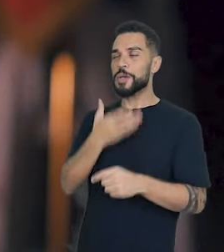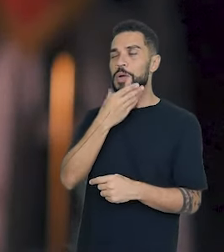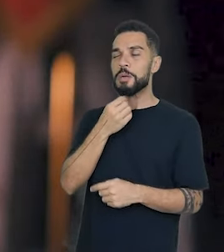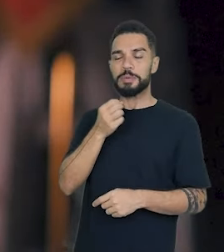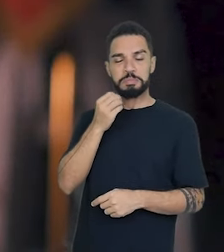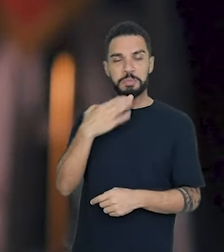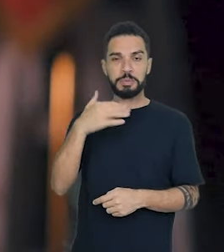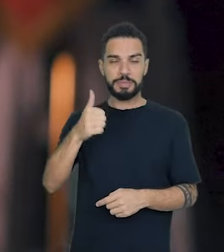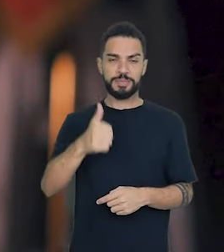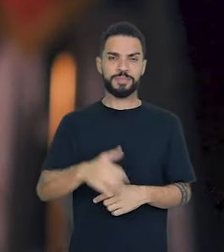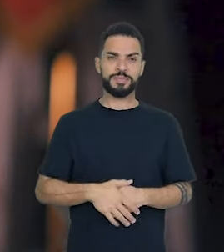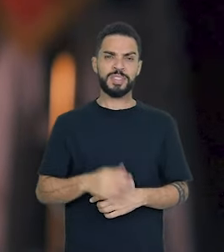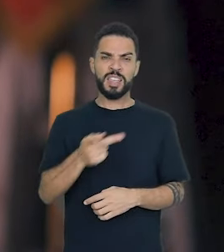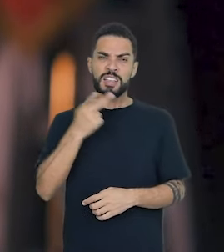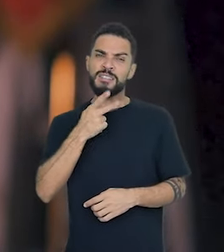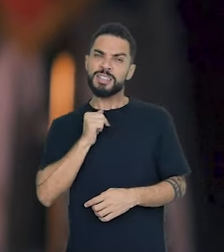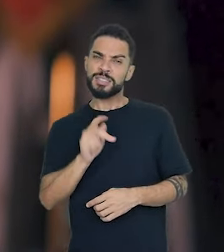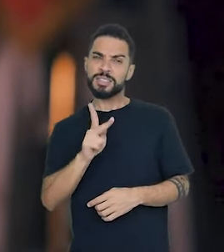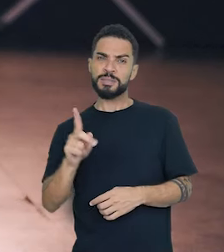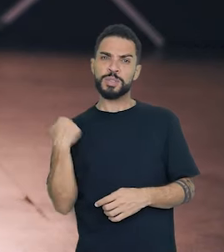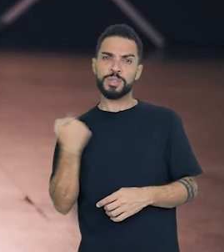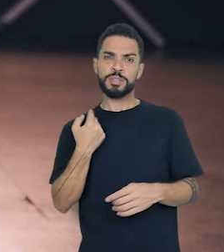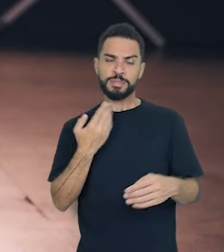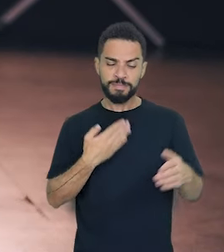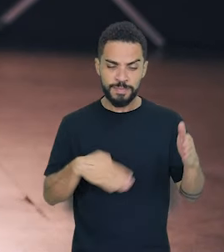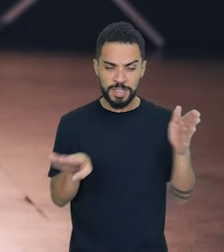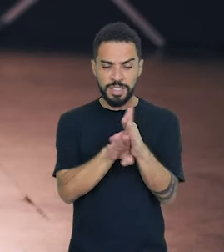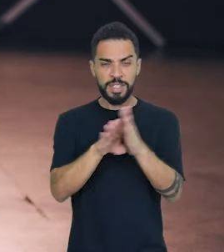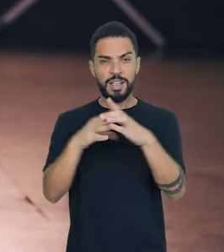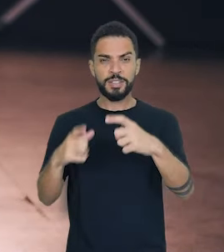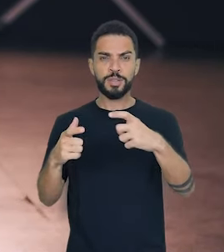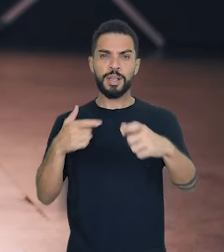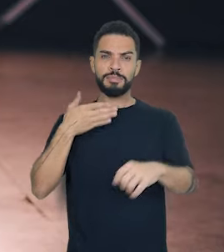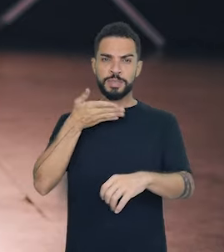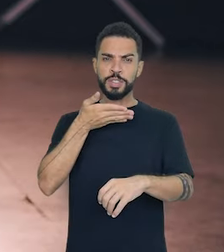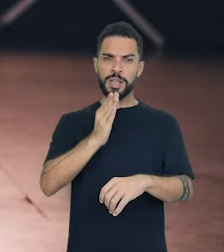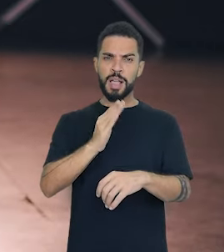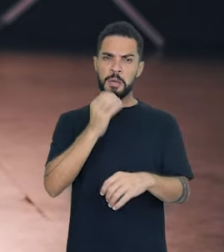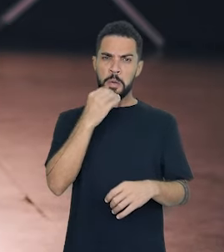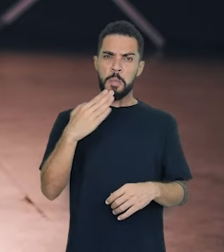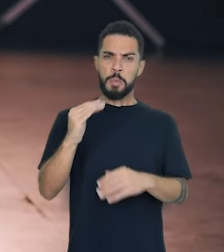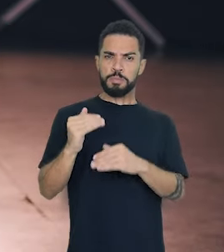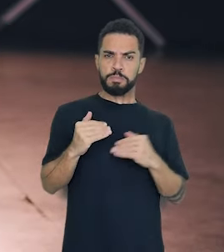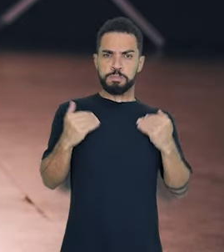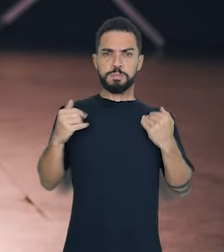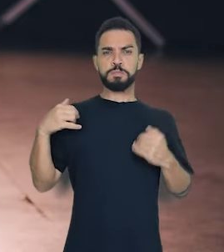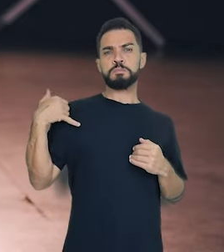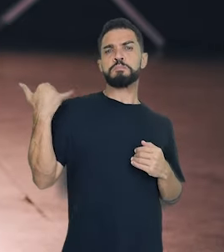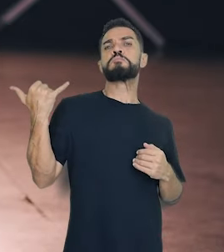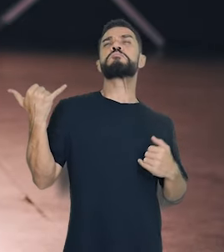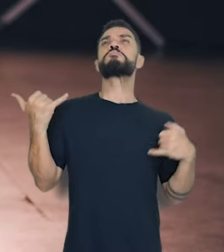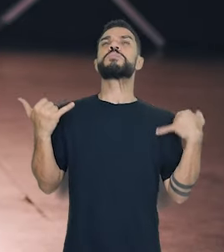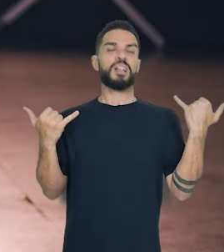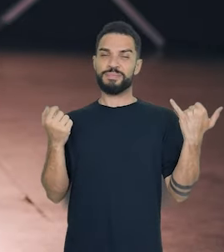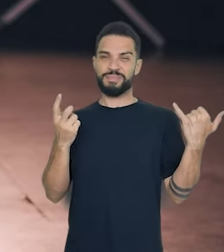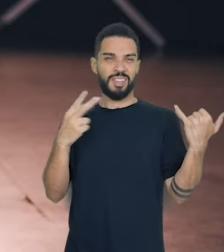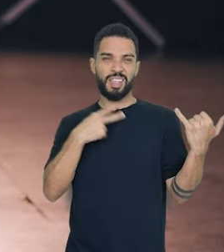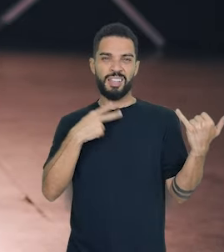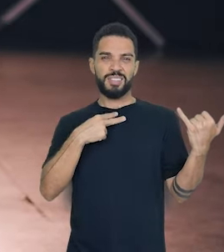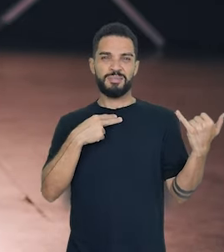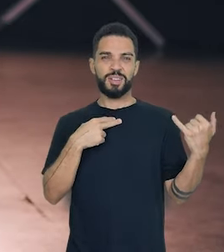Uma coisa que ele sempre fala, que a gente tem que chegar numa quadra, chegar chegando. Eu não posso me montar na